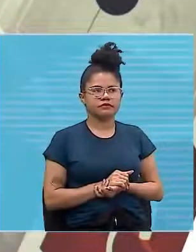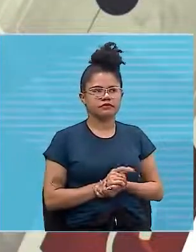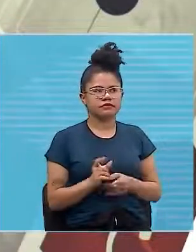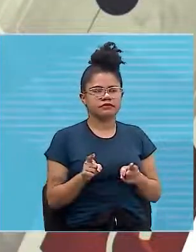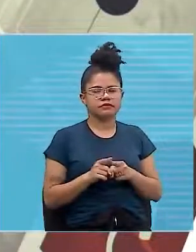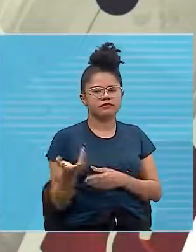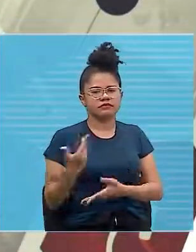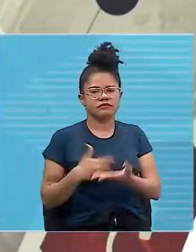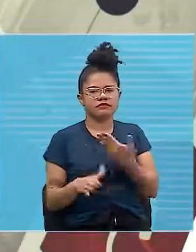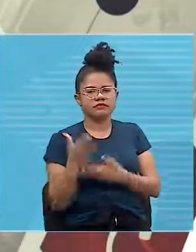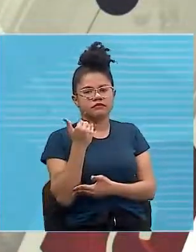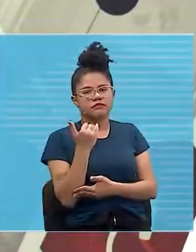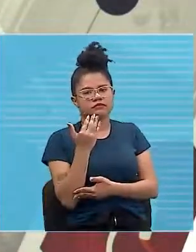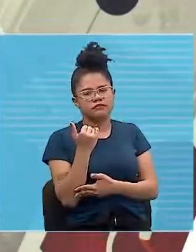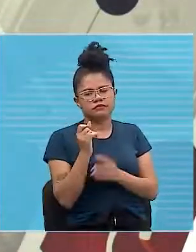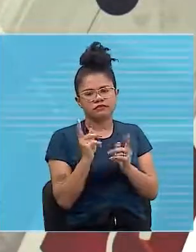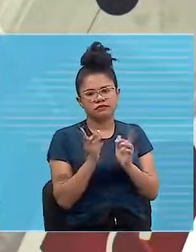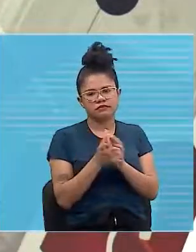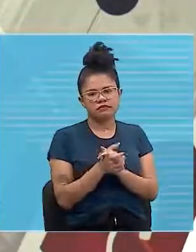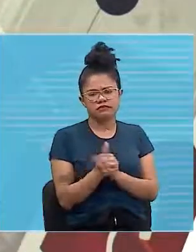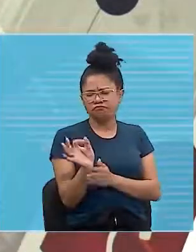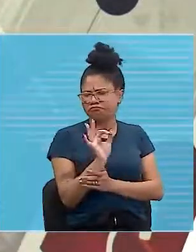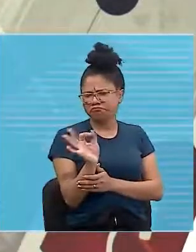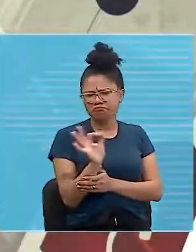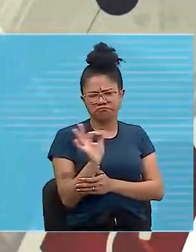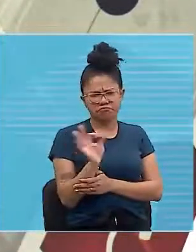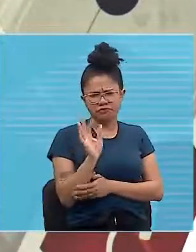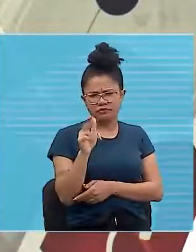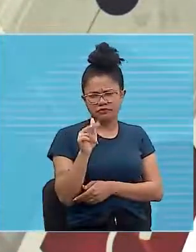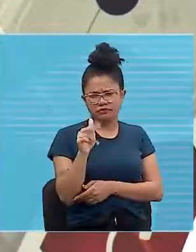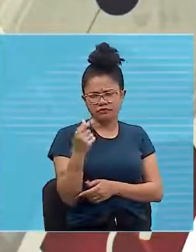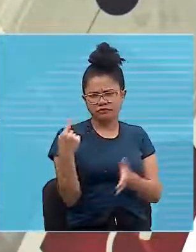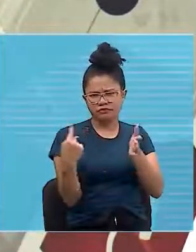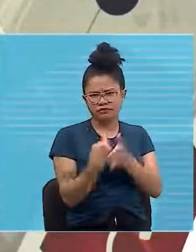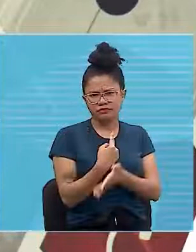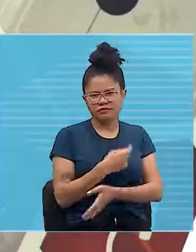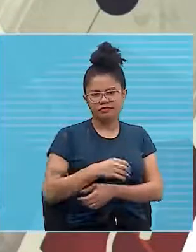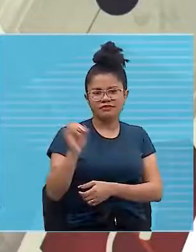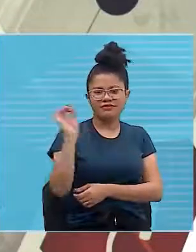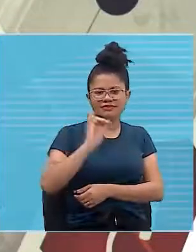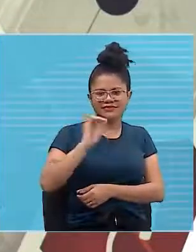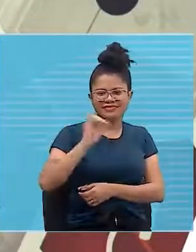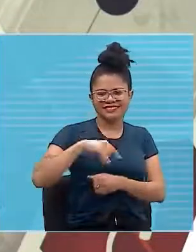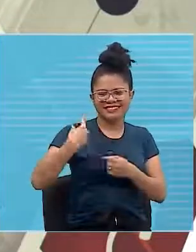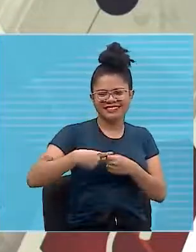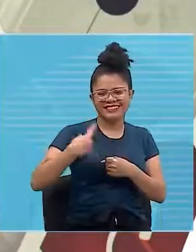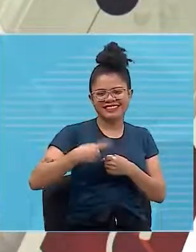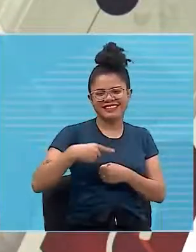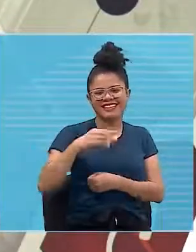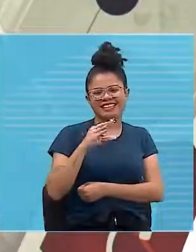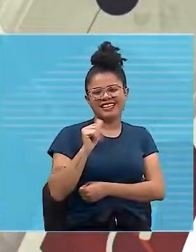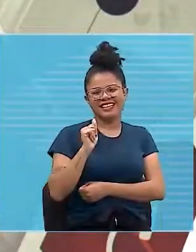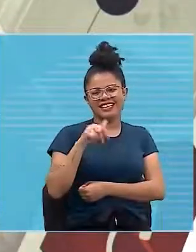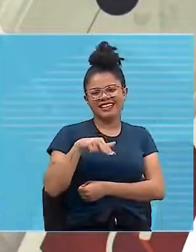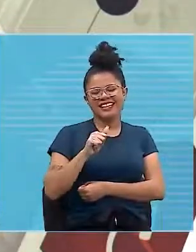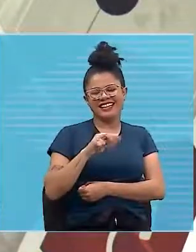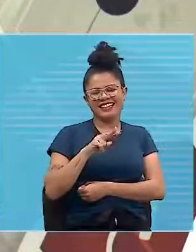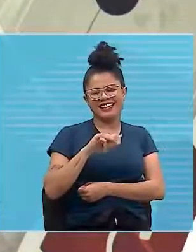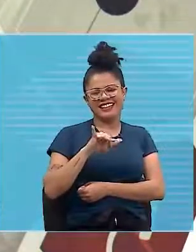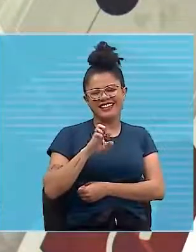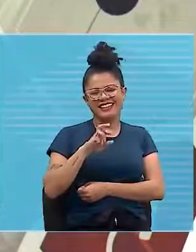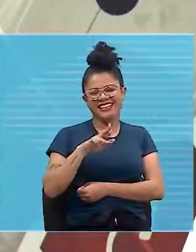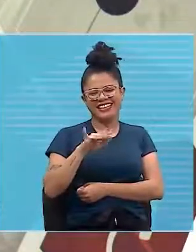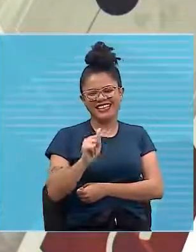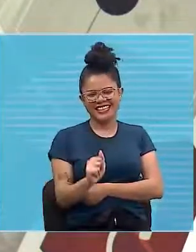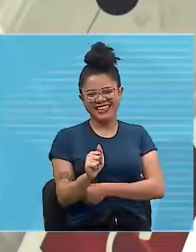em relação aos alimentos ninguém nunca falou e ninguém nunca me perguntou a louca nave era bom dia tem que dar um